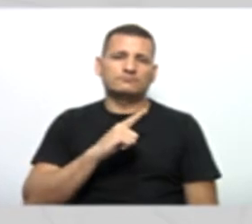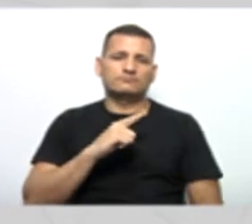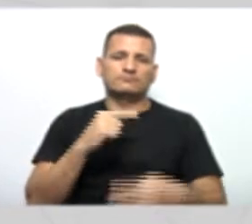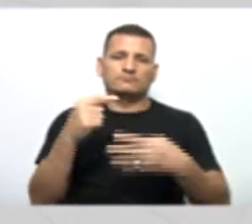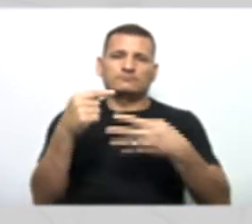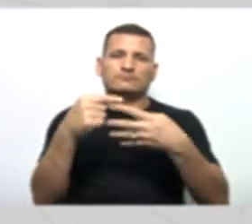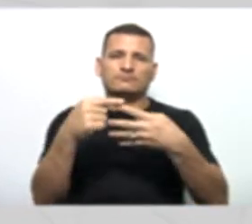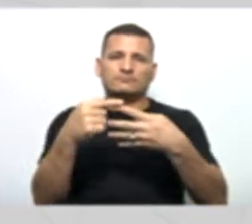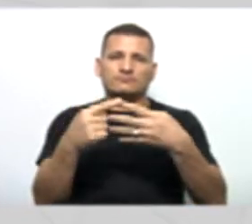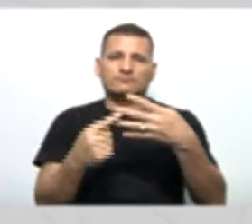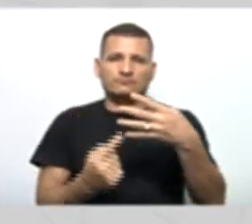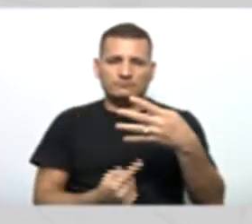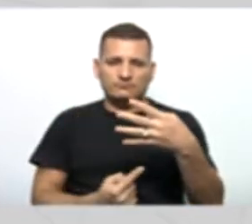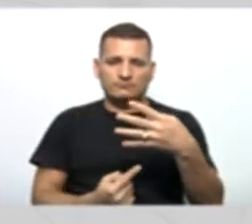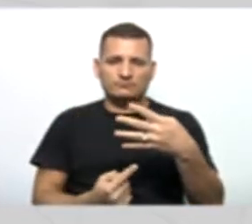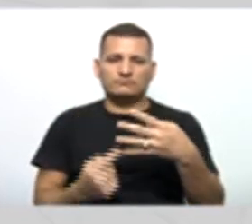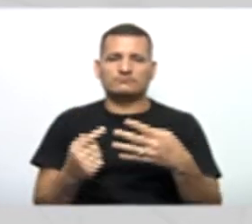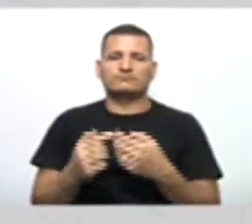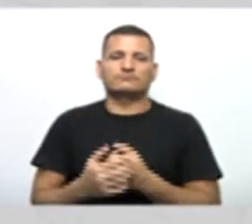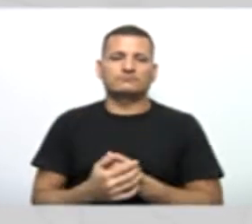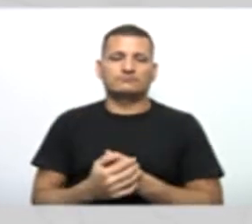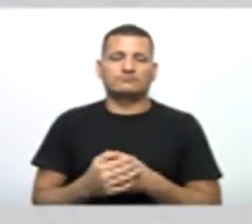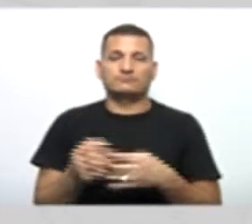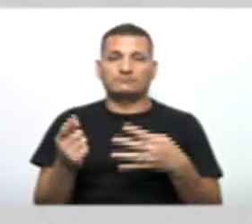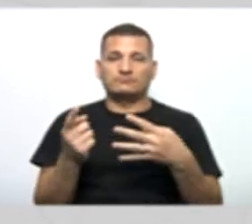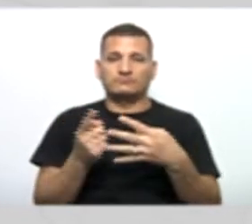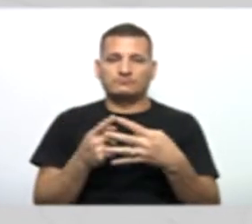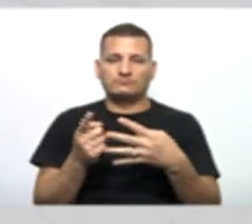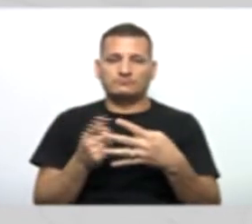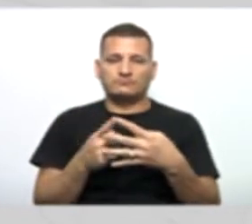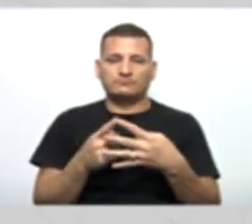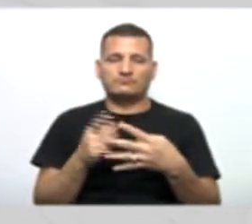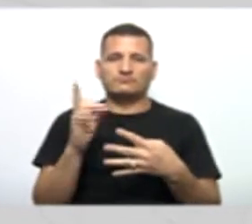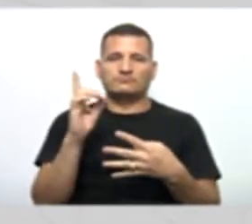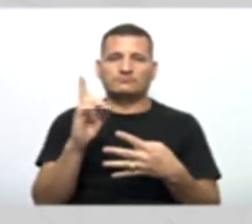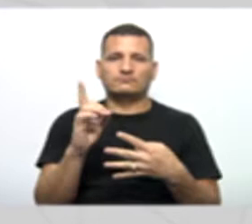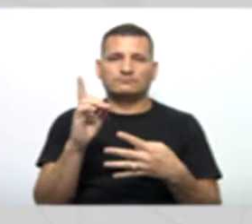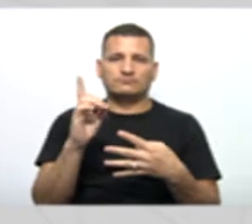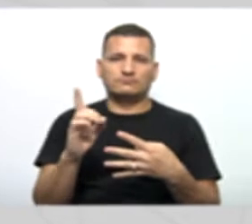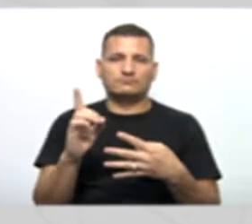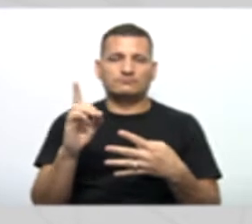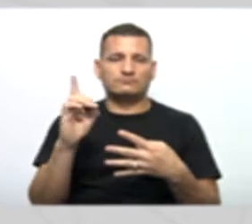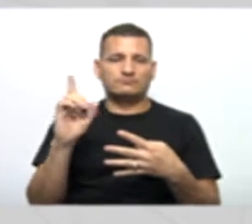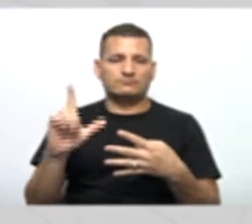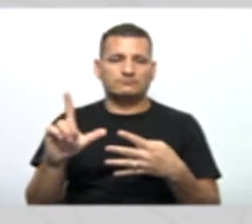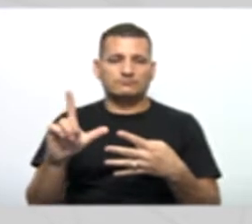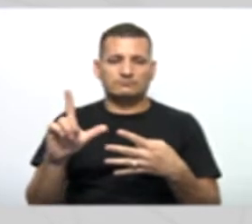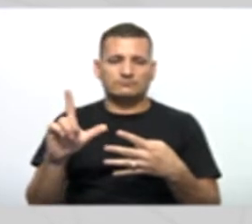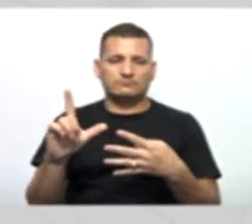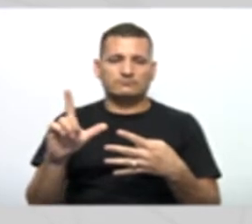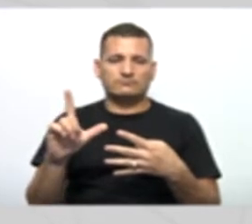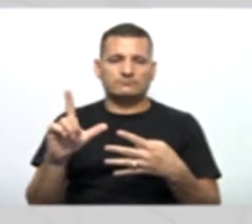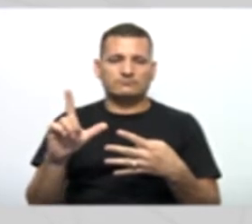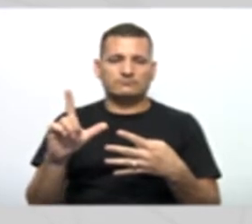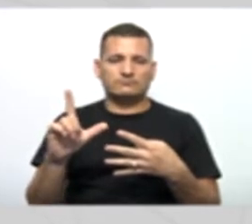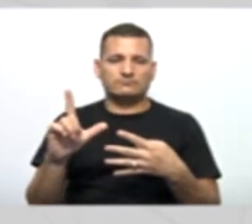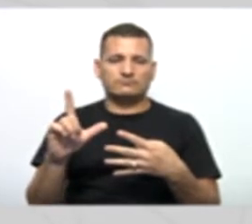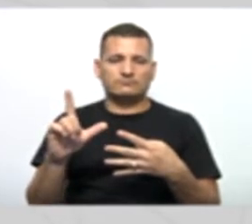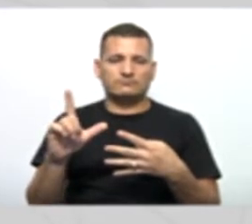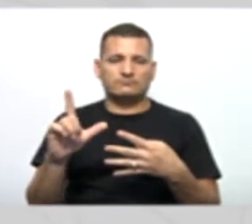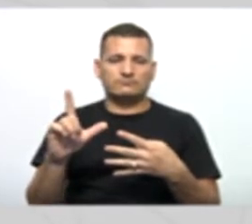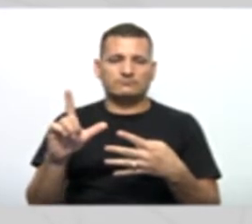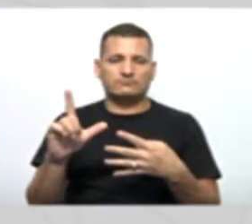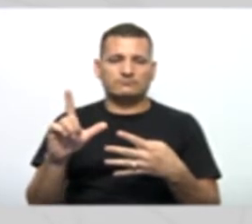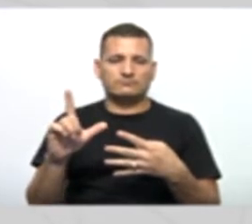a ser executada no banco de dados. Olha só, a primeira é o DDL, Data Definition Language.